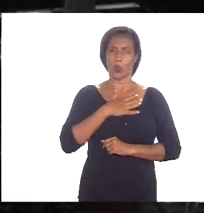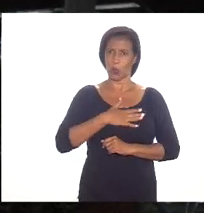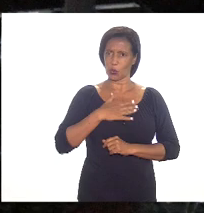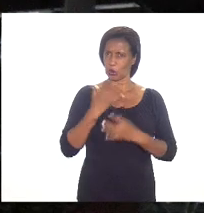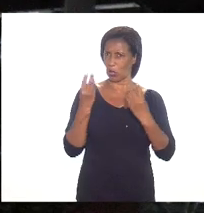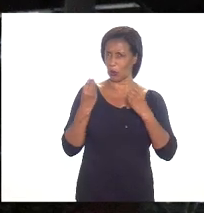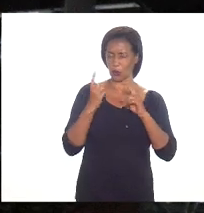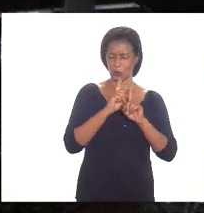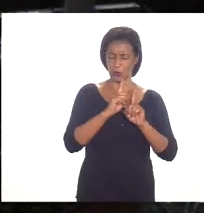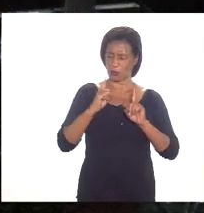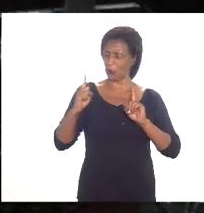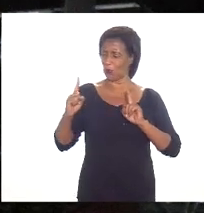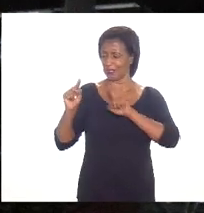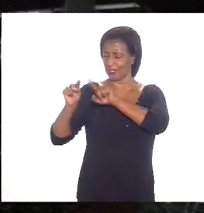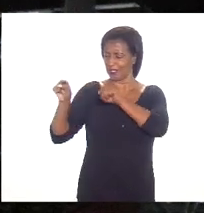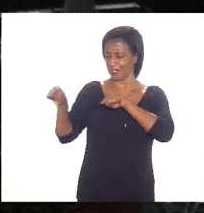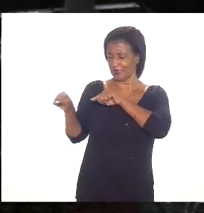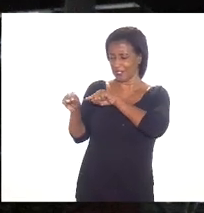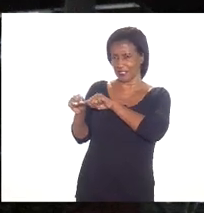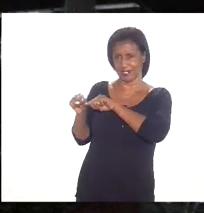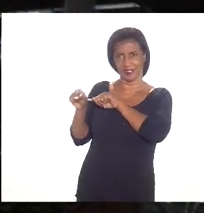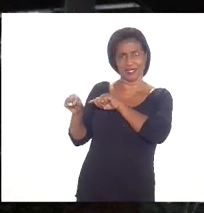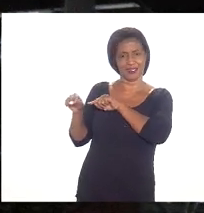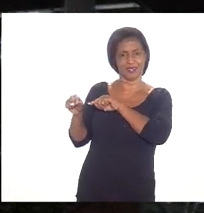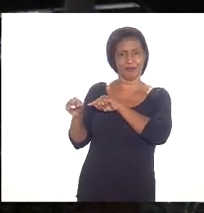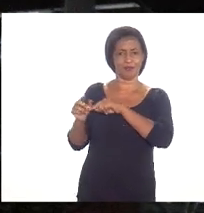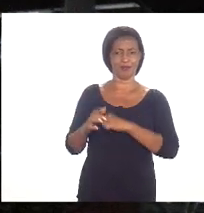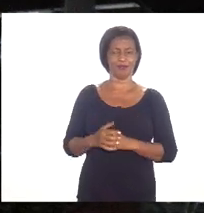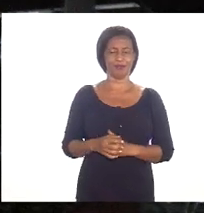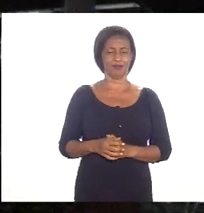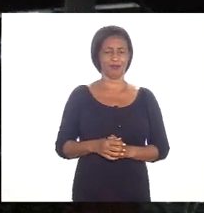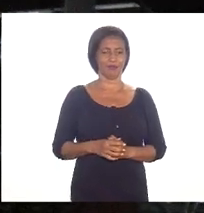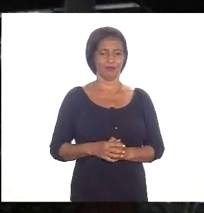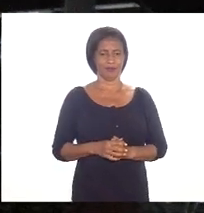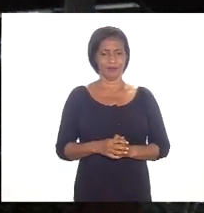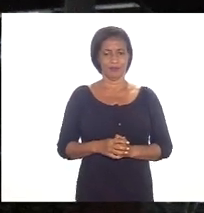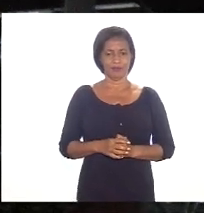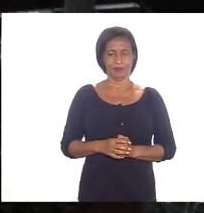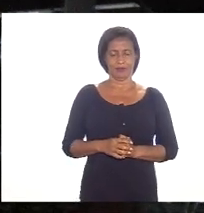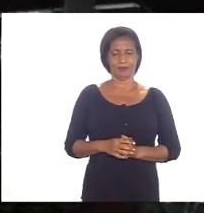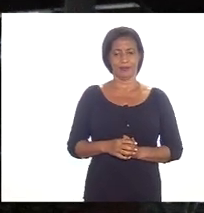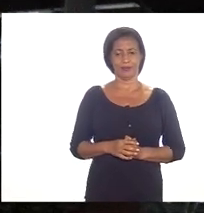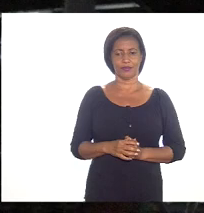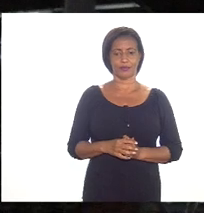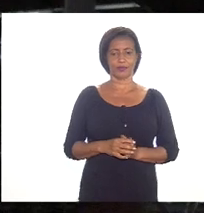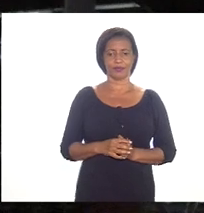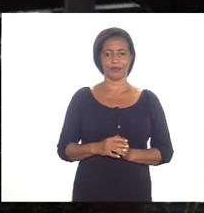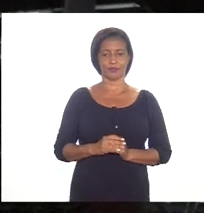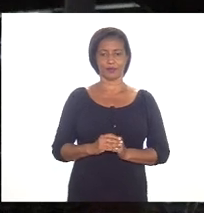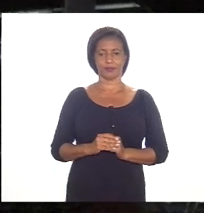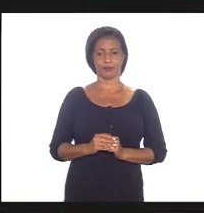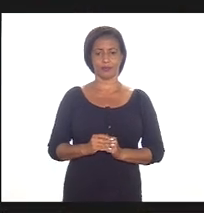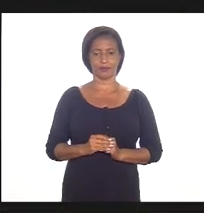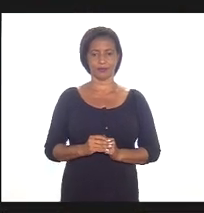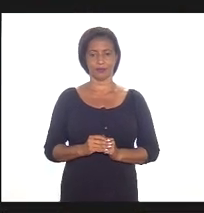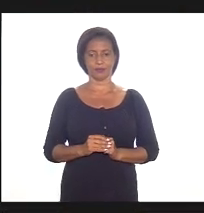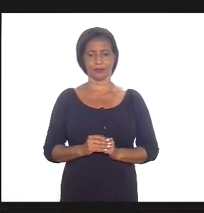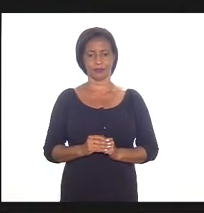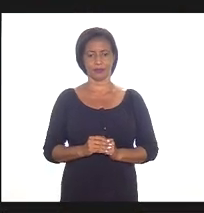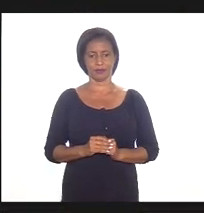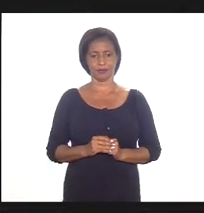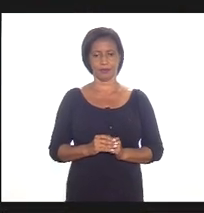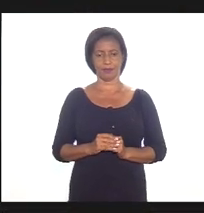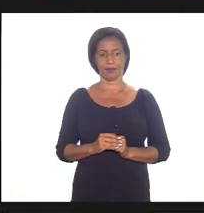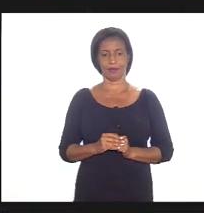estúdio. Aqui sempre vocês veem. Pela ordem, presidente. Deputado Samuel. Ficou ótimo, presidente. Parece pela cinema.